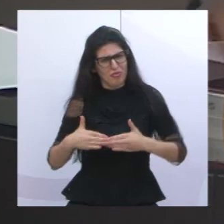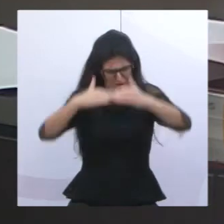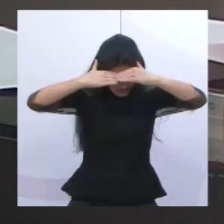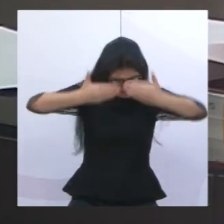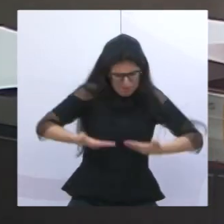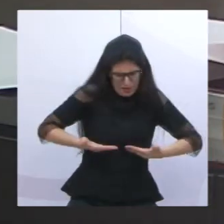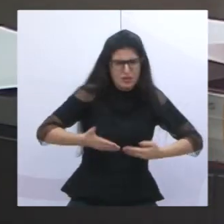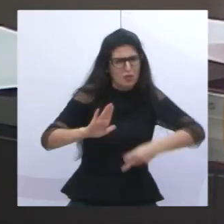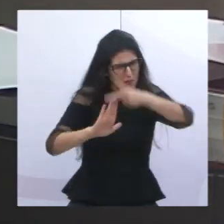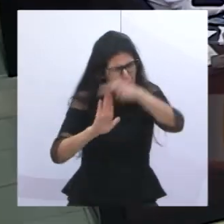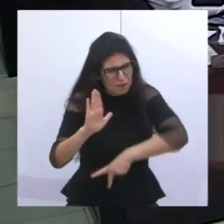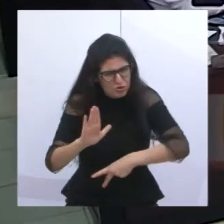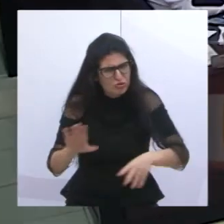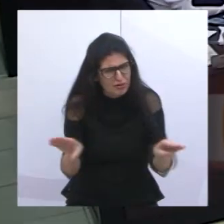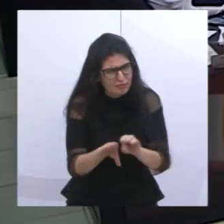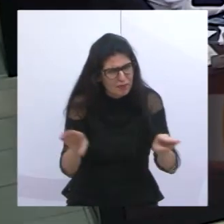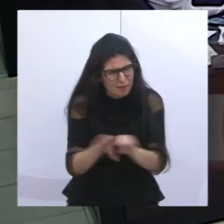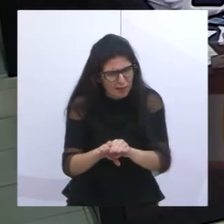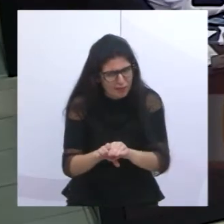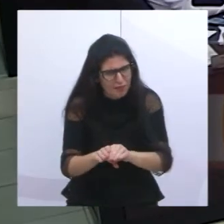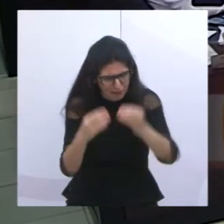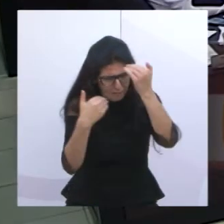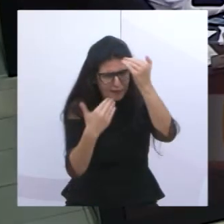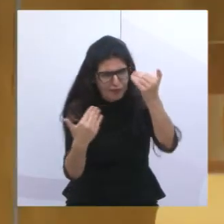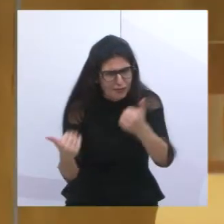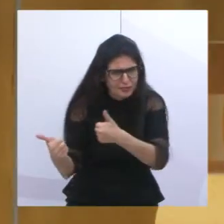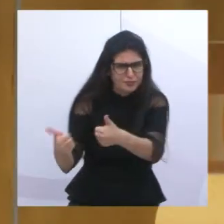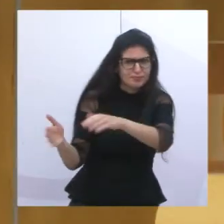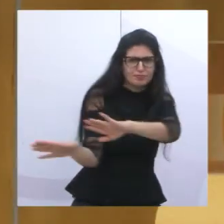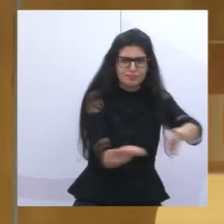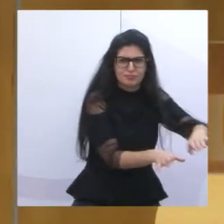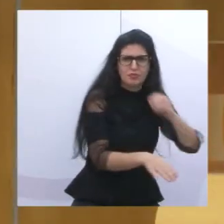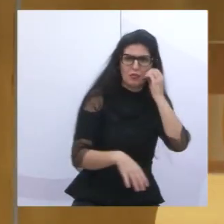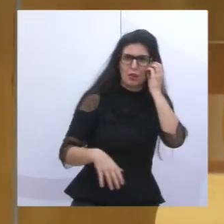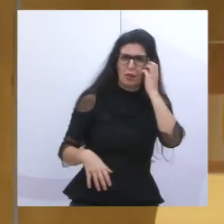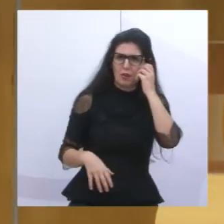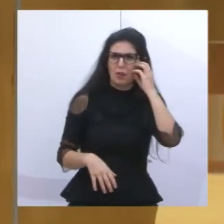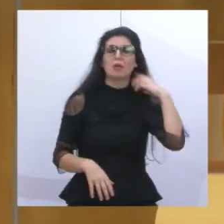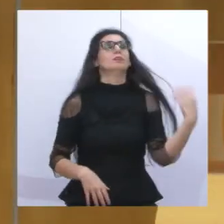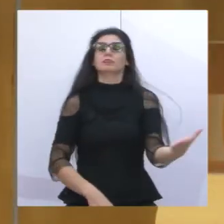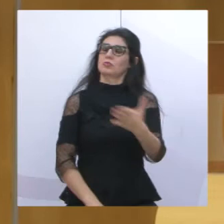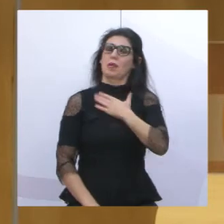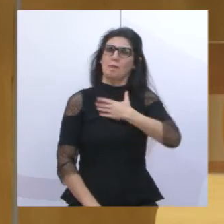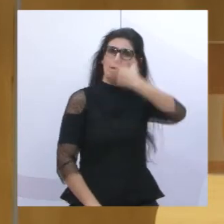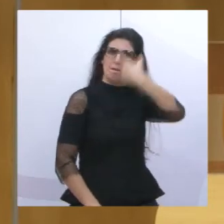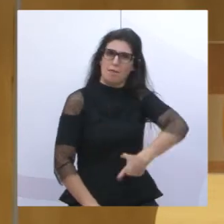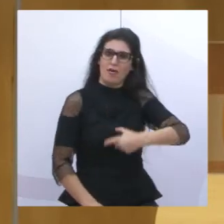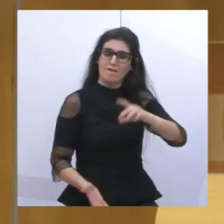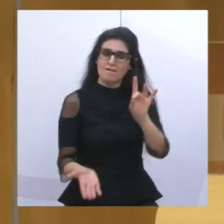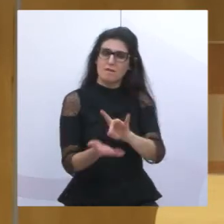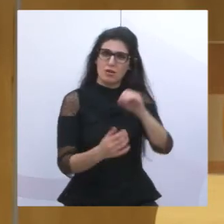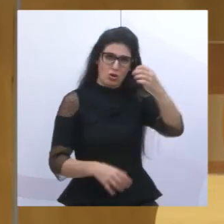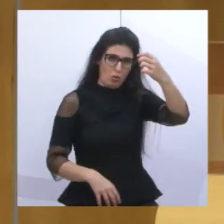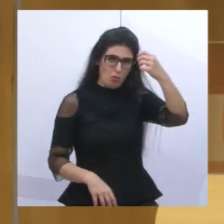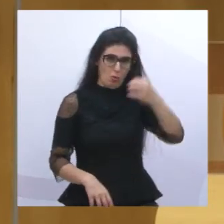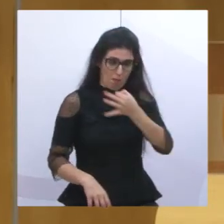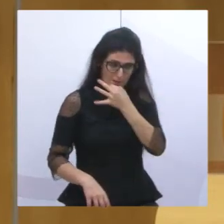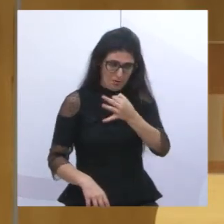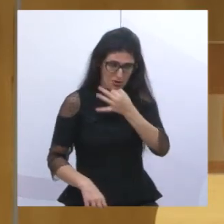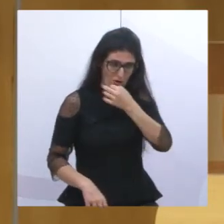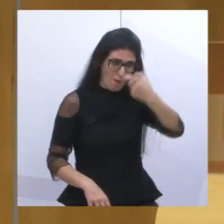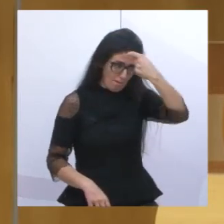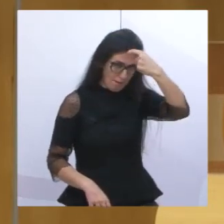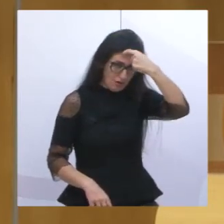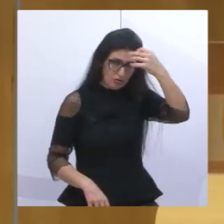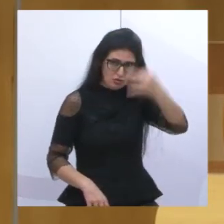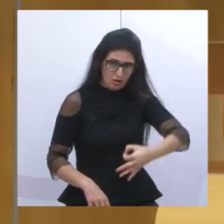nosso projeto. Obrigado, vereador. Bom, então, concluindo, manterei a minha coerência e votarei, logicamente,